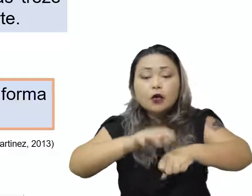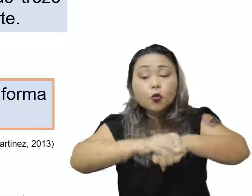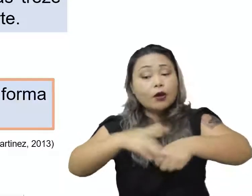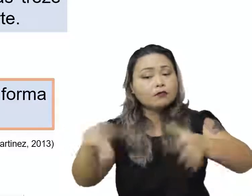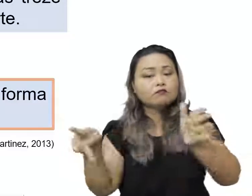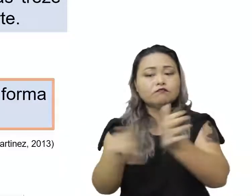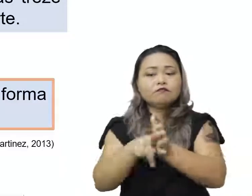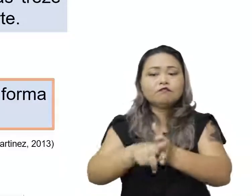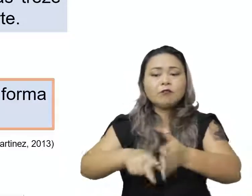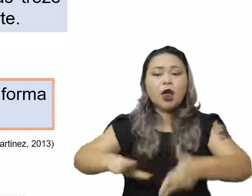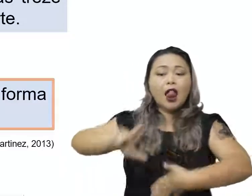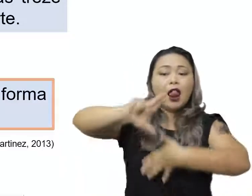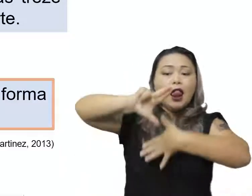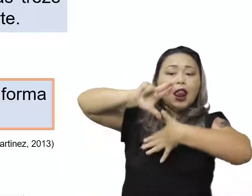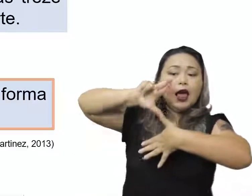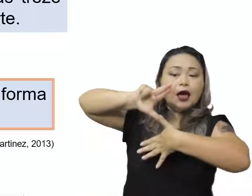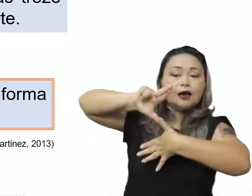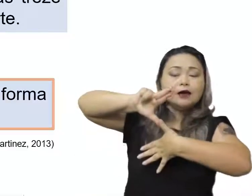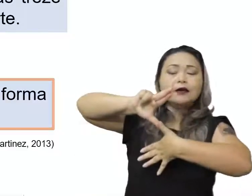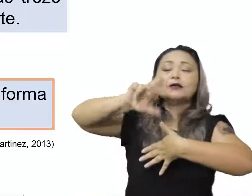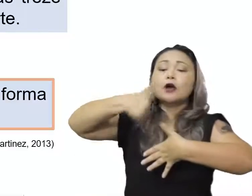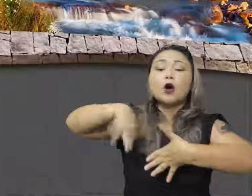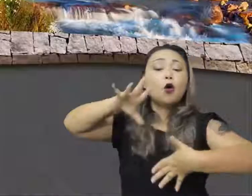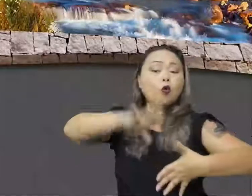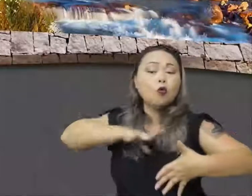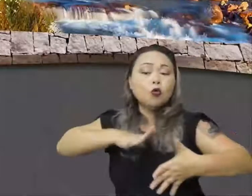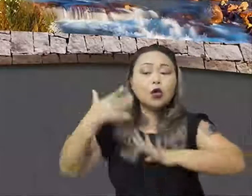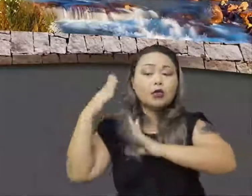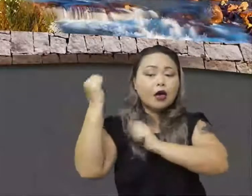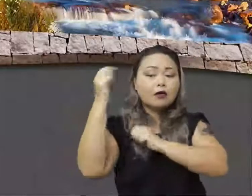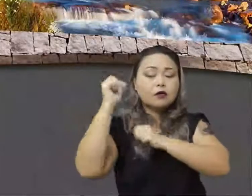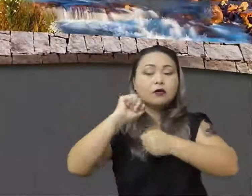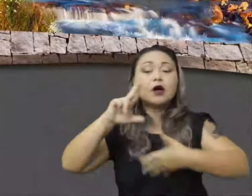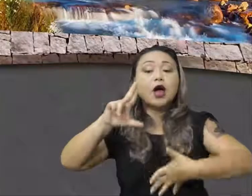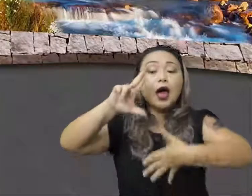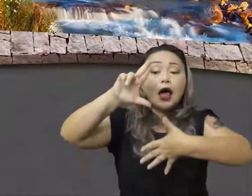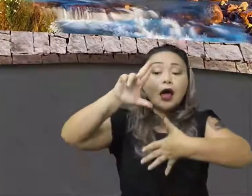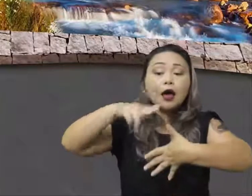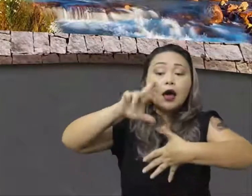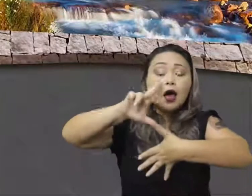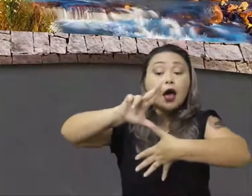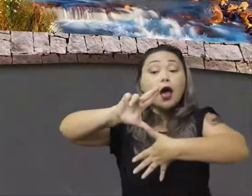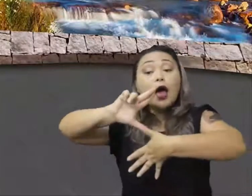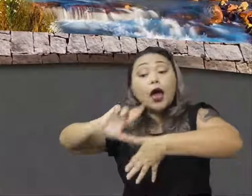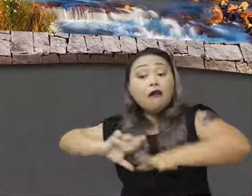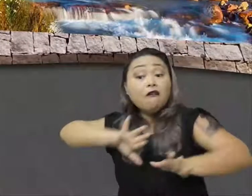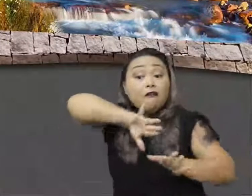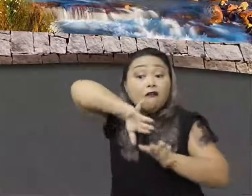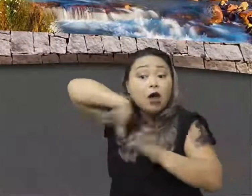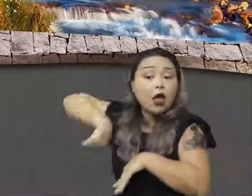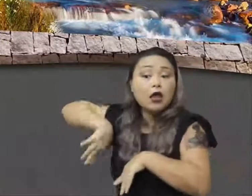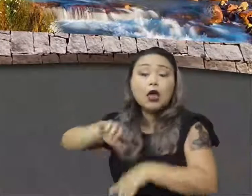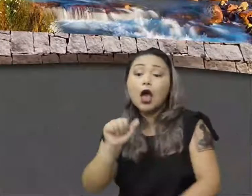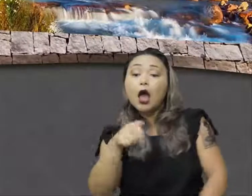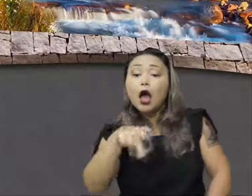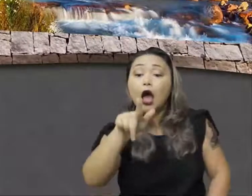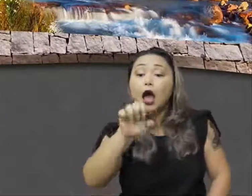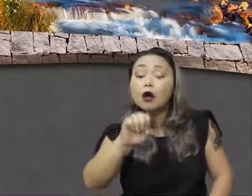latina. Quem são os latinos? Portugueses e espanhóis. Ela é uma colônia anglo-saxônica.